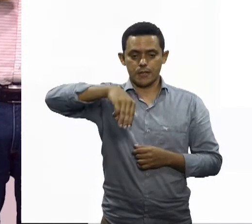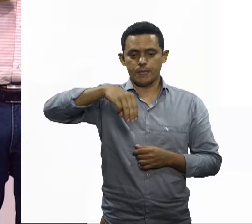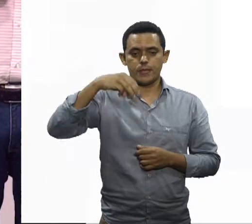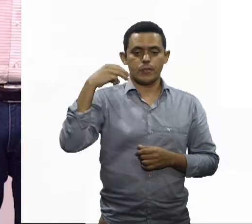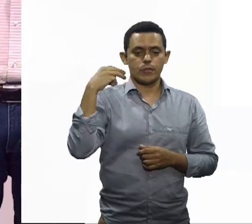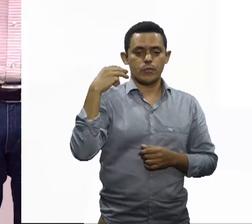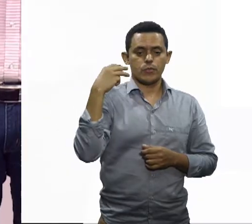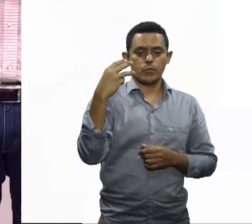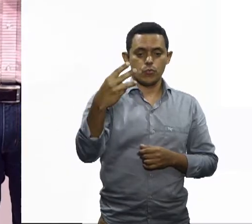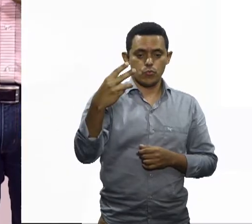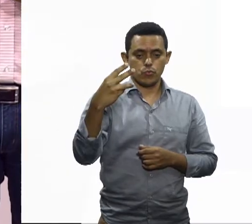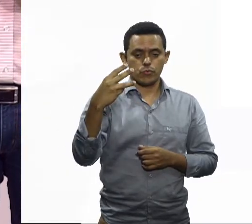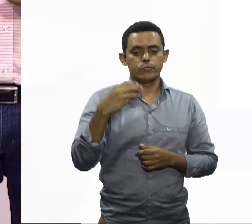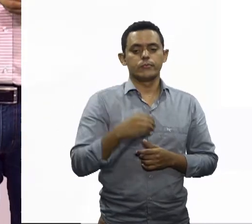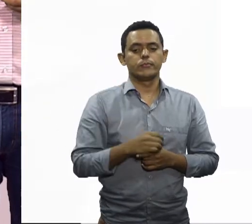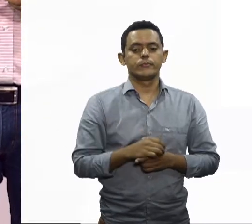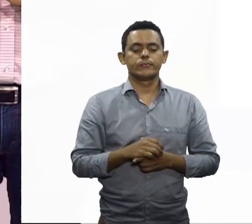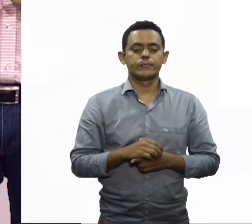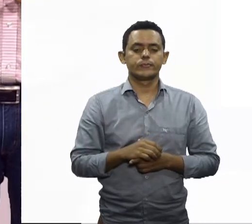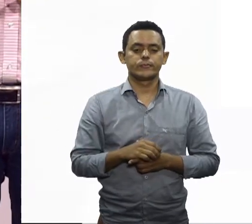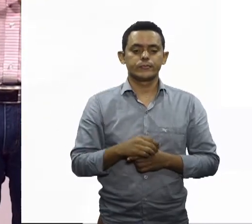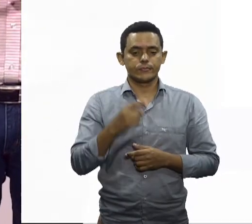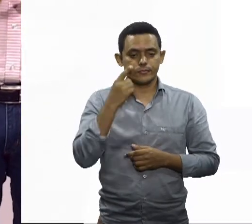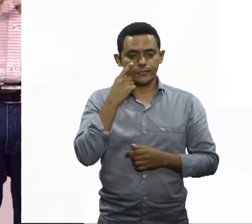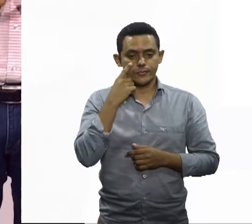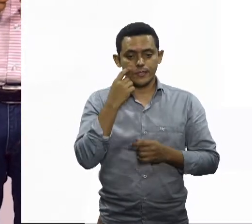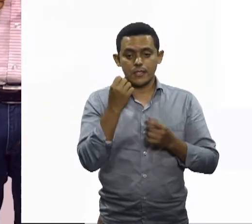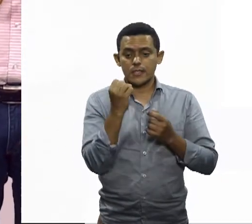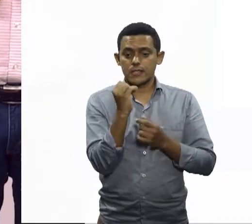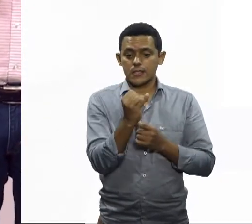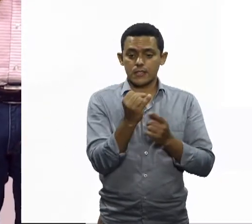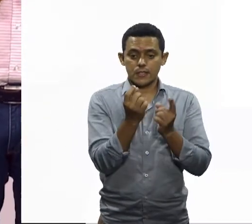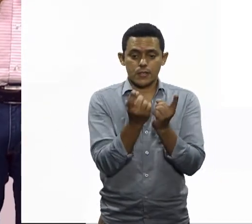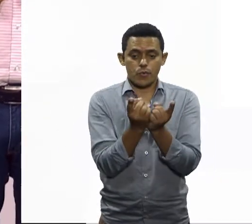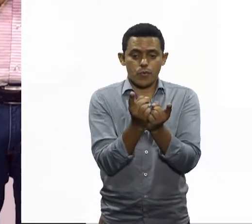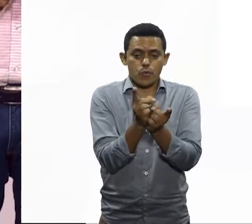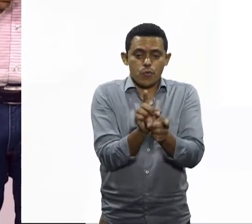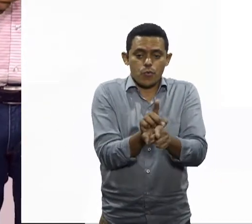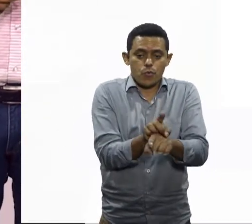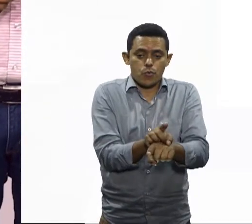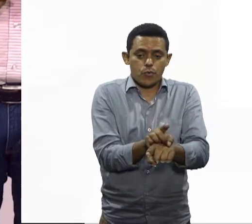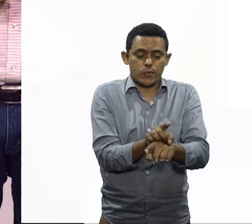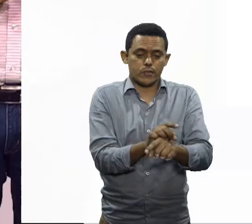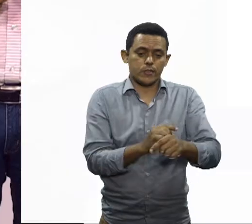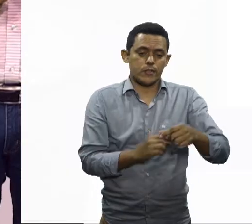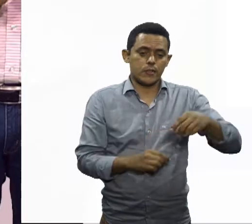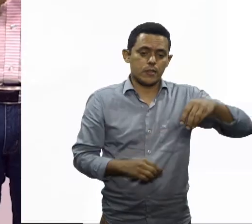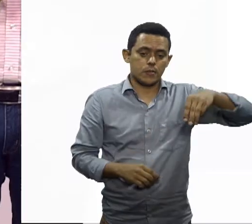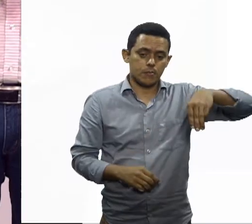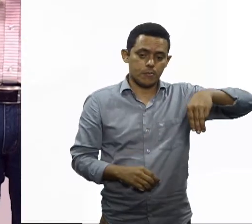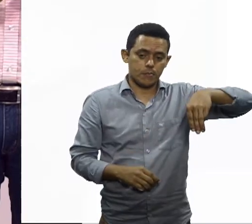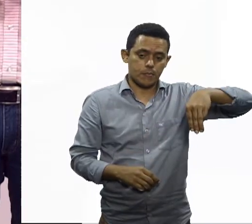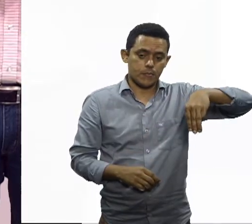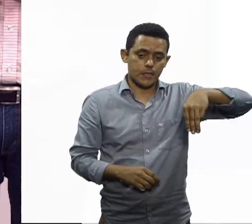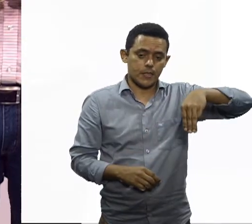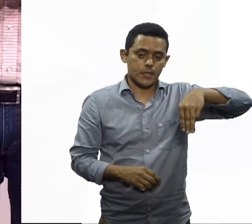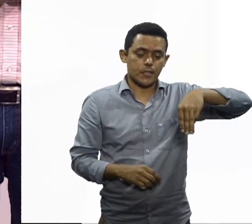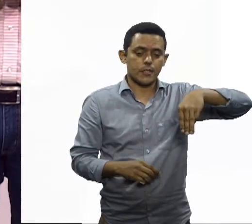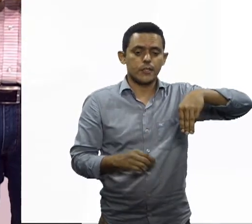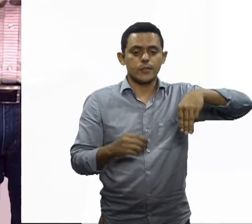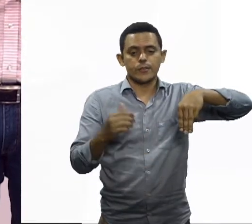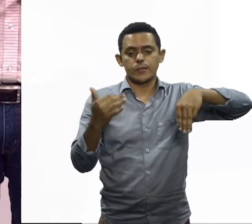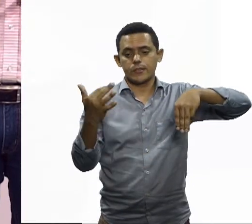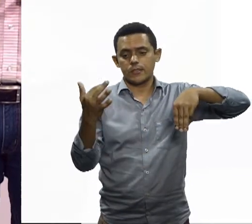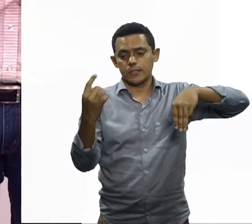metros cúbicos para decímetros cúbicos, então tem o seguinte, ó, a cada 1 metro cúbico corresponde a 1.000